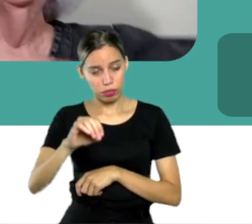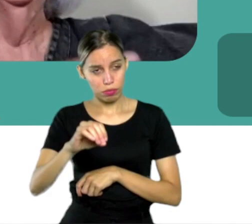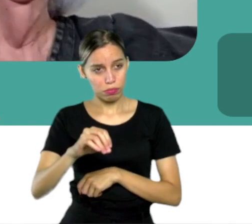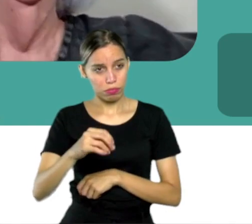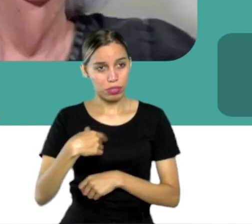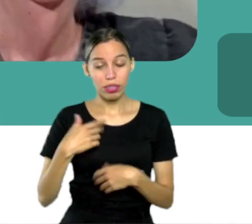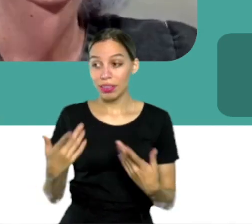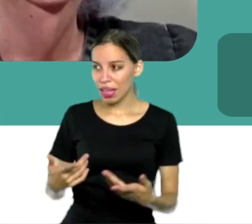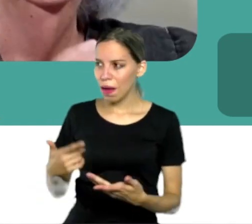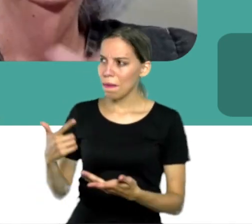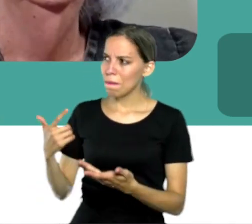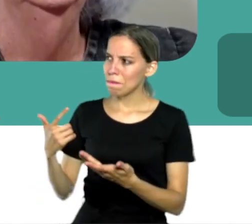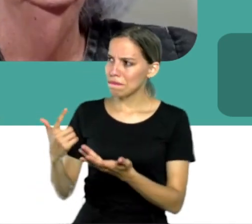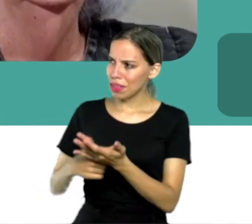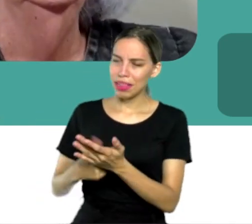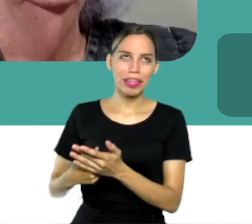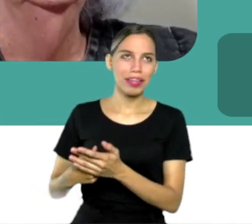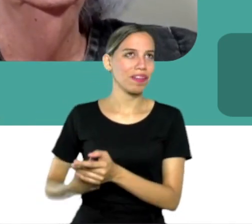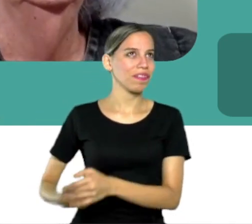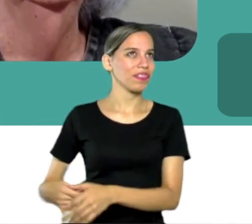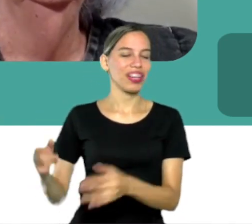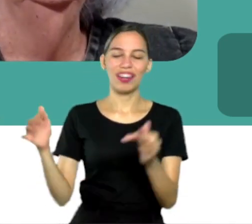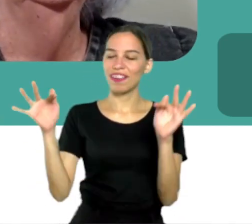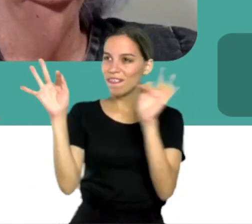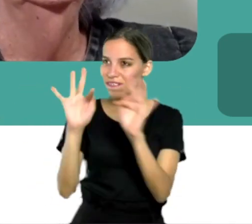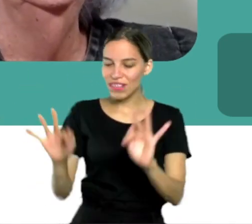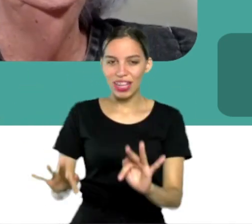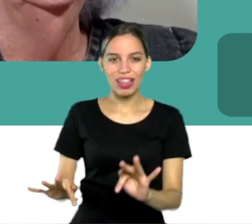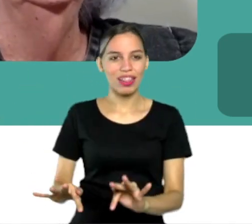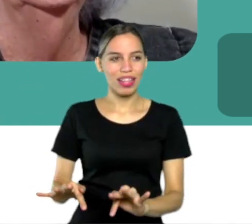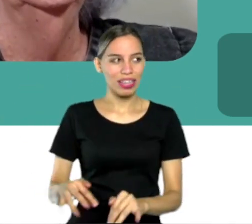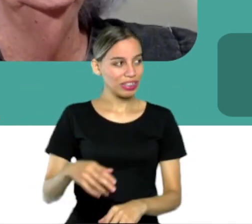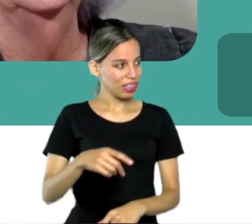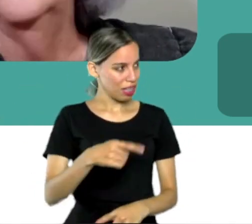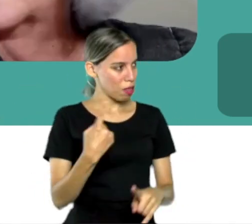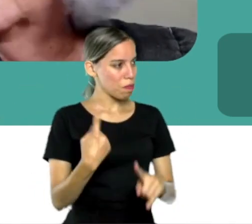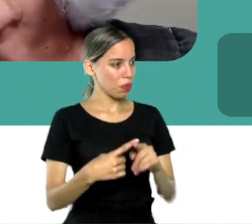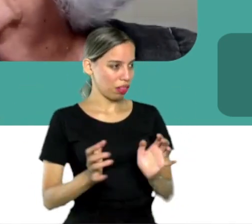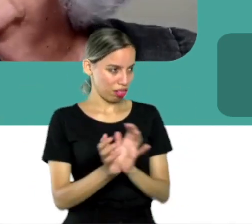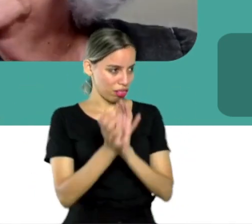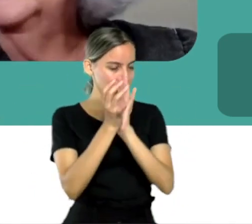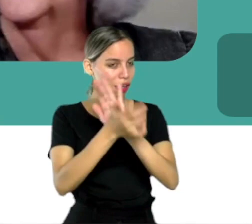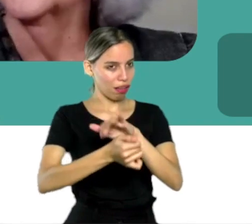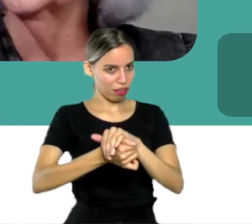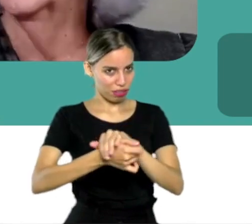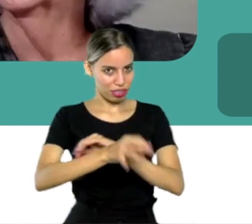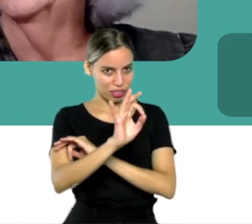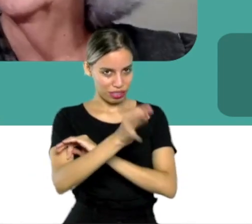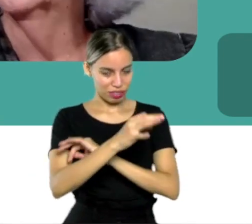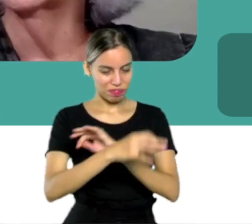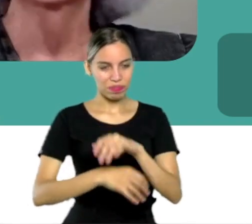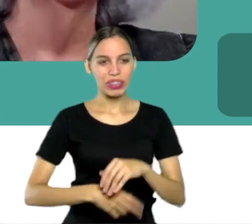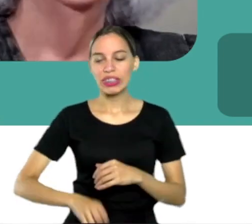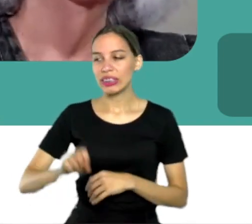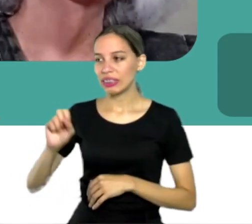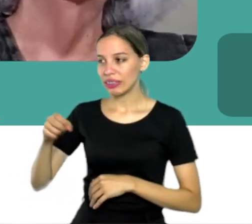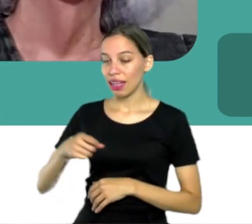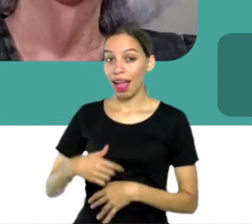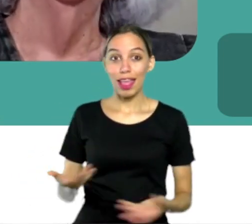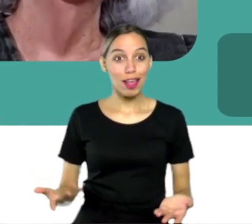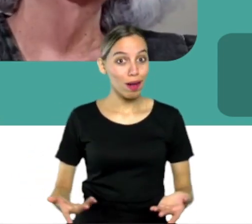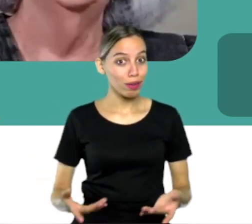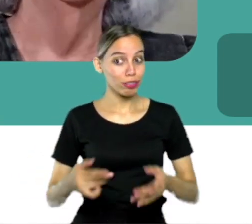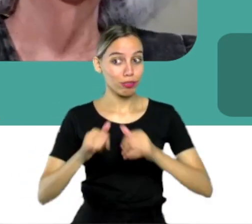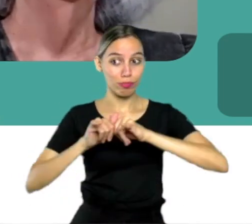indicar finalista do Jabuti, né, no quesito poesia. E hoje ele está nas escolas, na